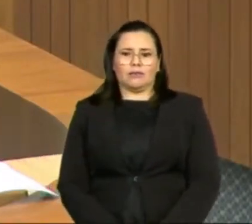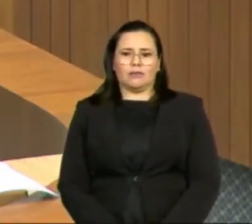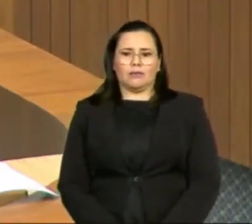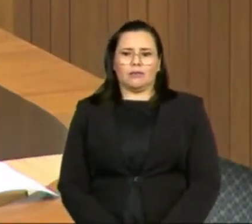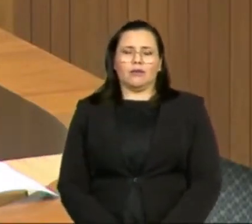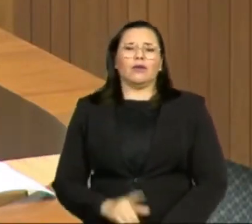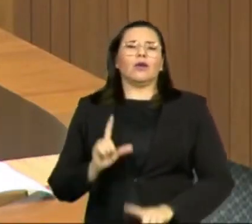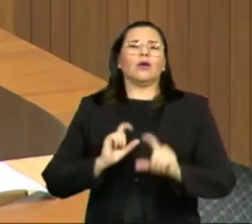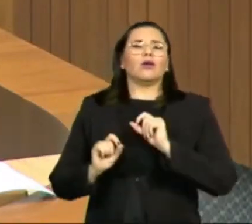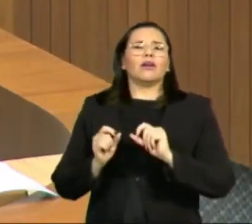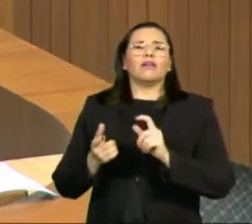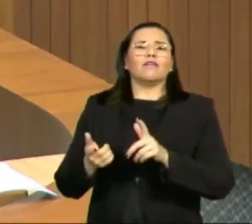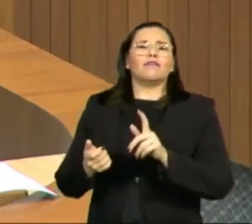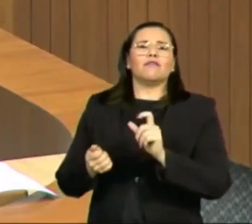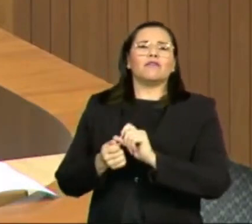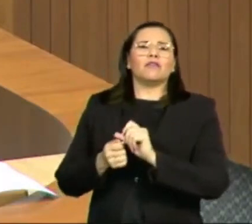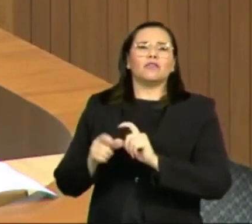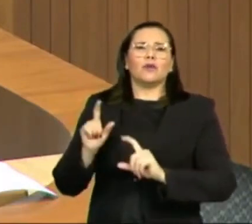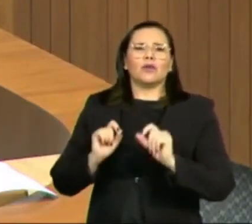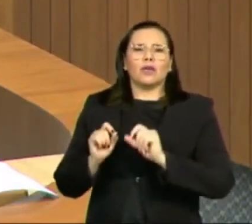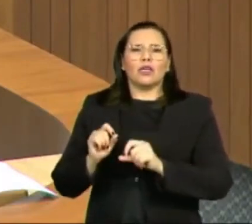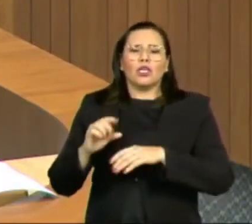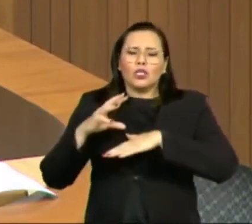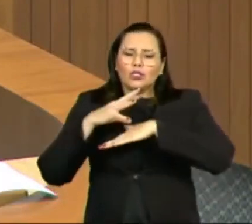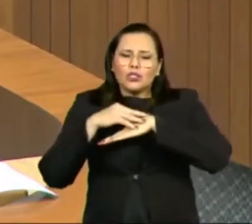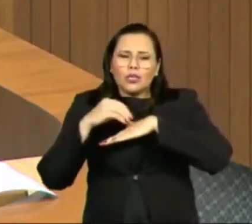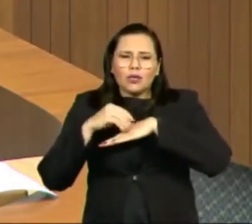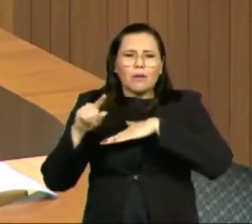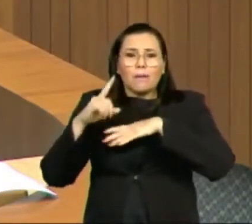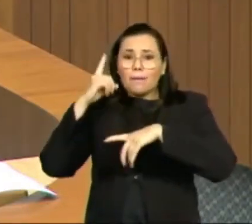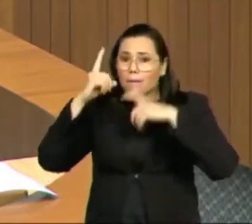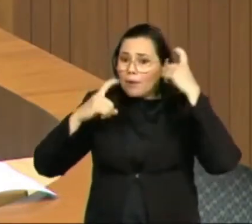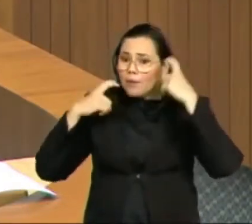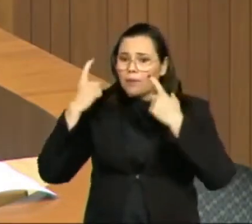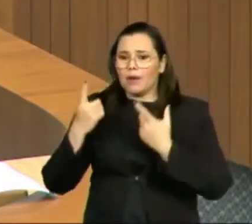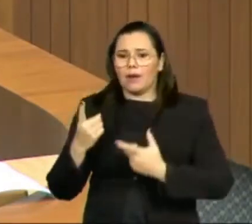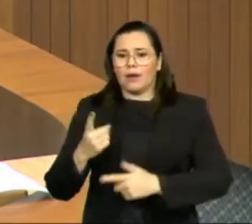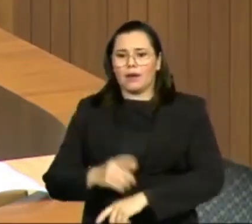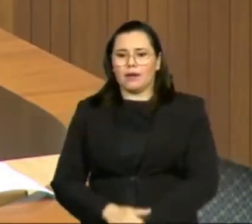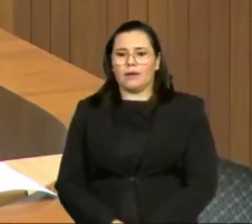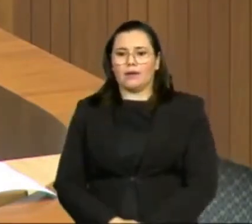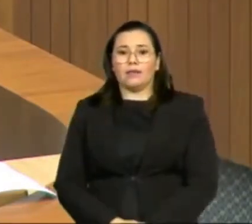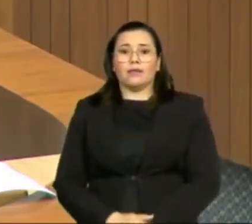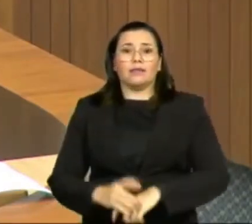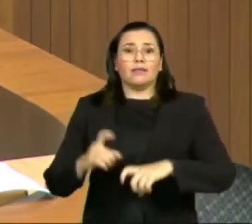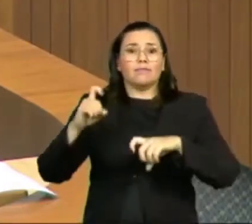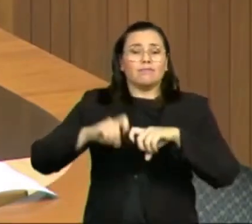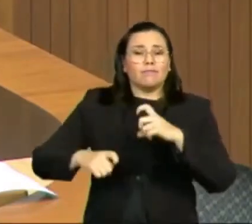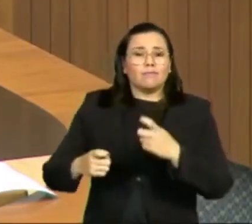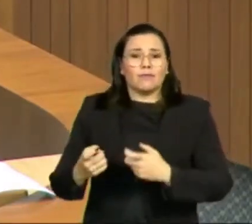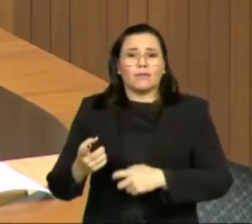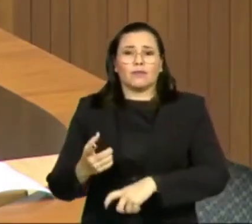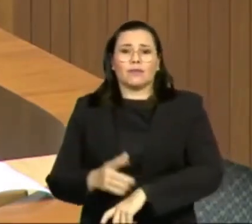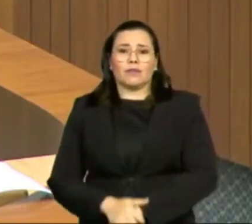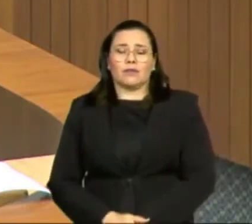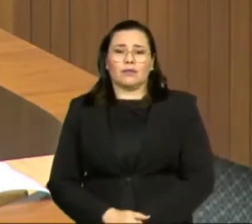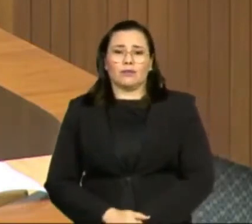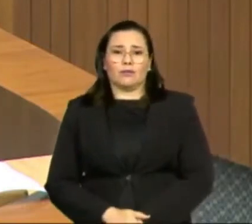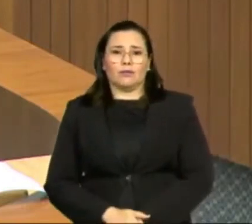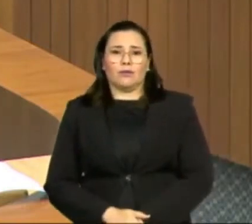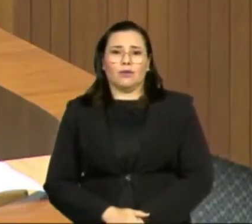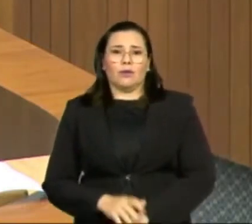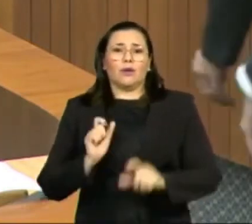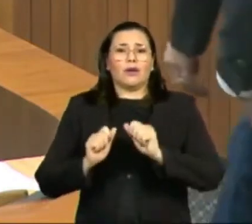fazer, deputado Júlio Mendonça, de uma forma para ela não se preocupar. Então ele fez com sexo anal. E doía.